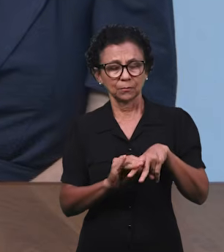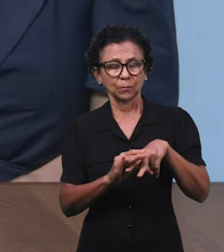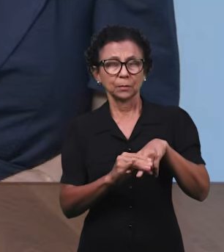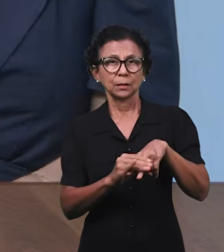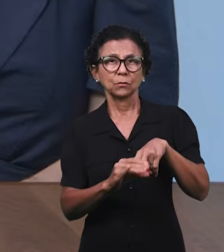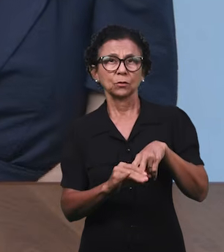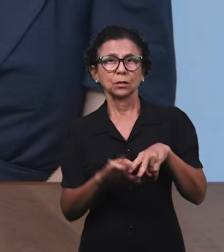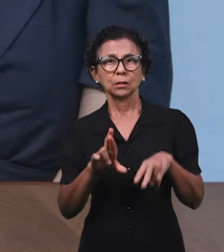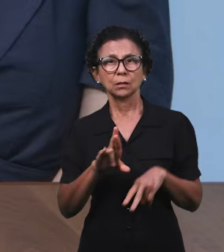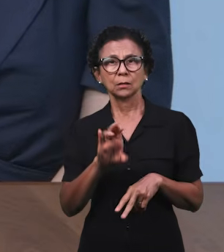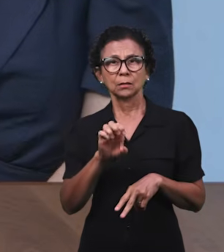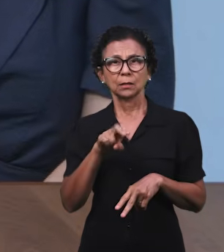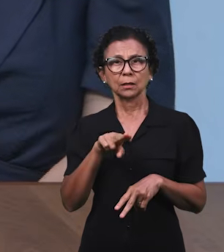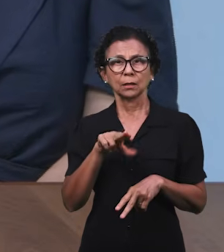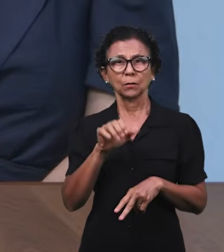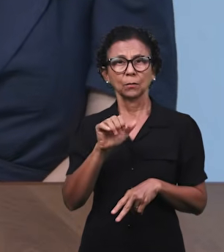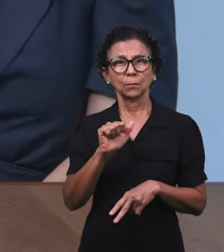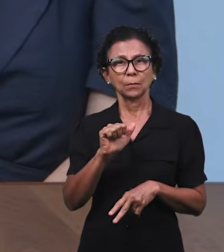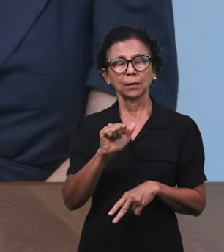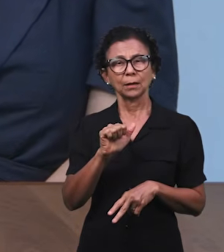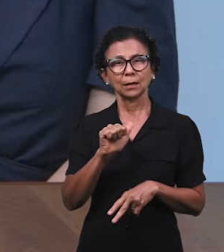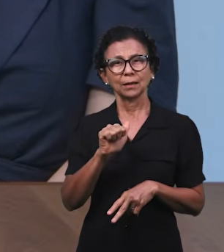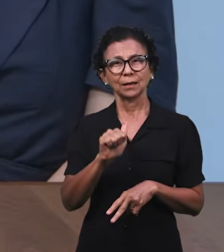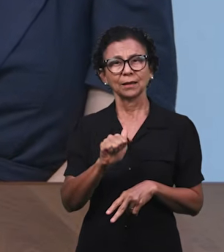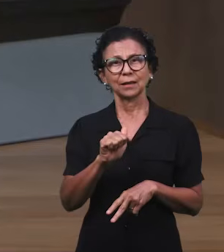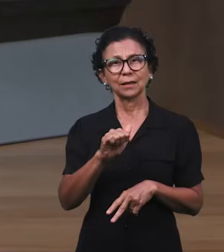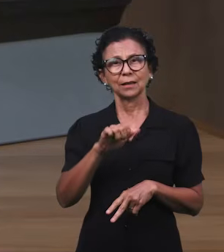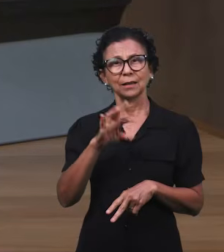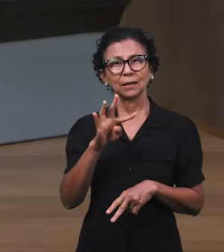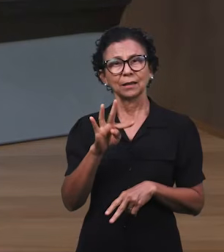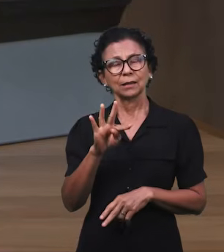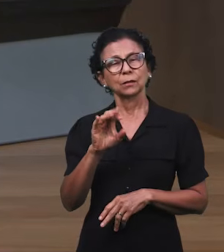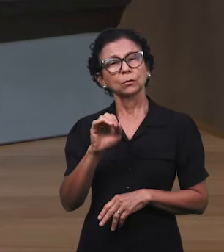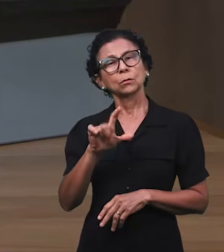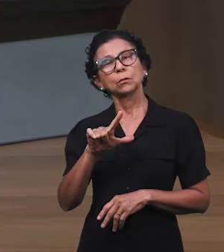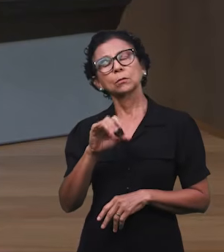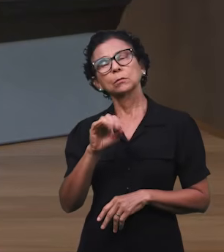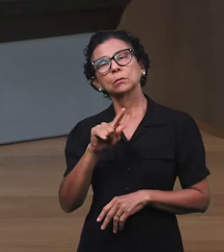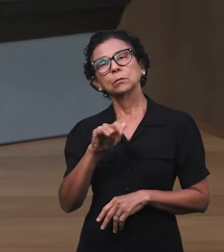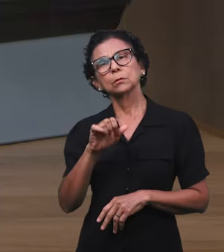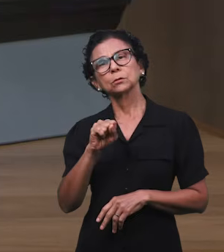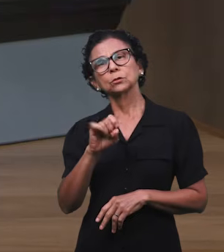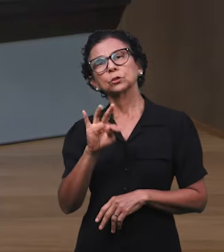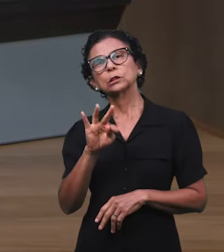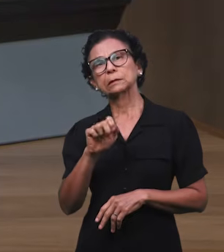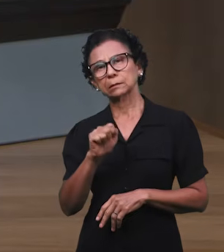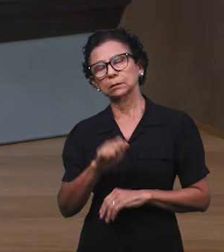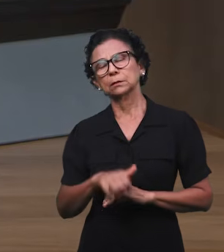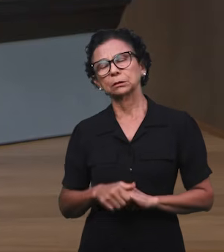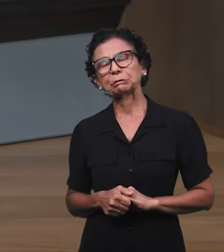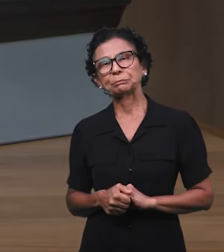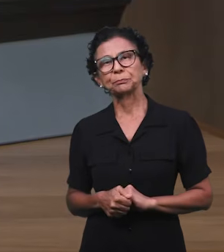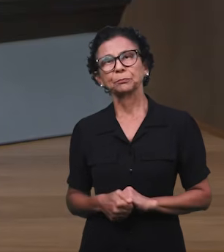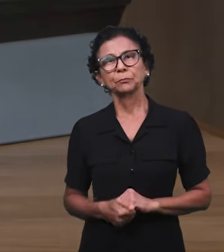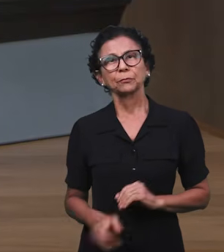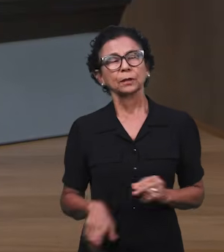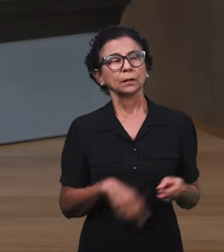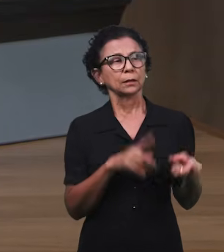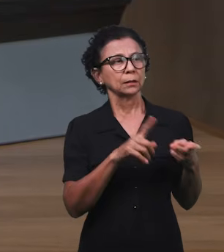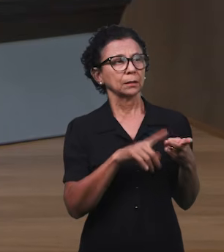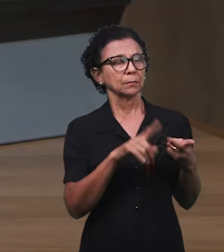viu, o convite, me sinto muito honrada por ele. Que bom. Nossa irmã Sandra, que